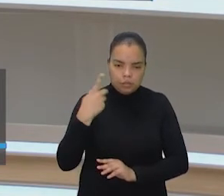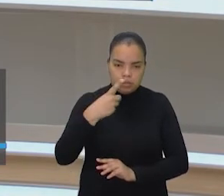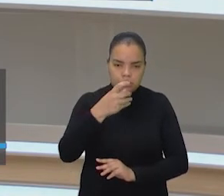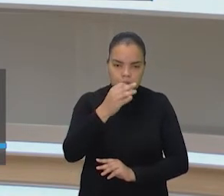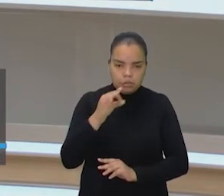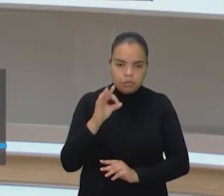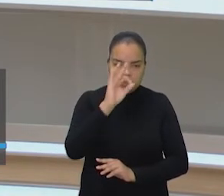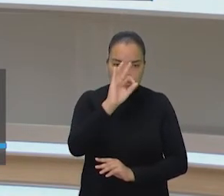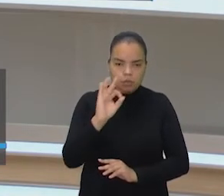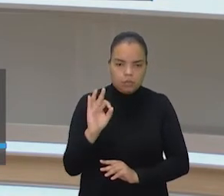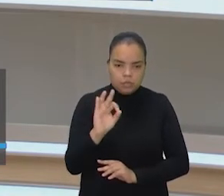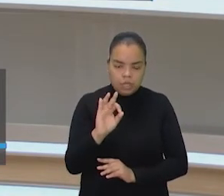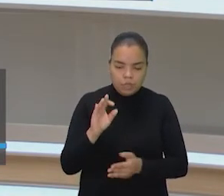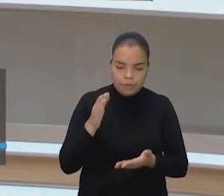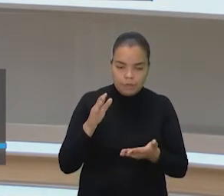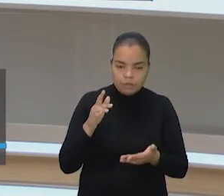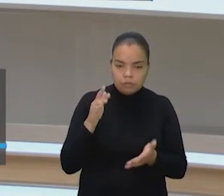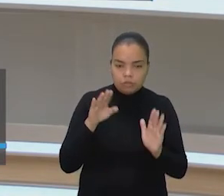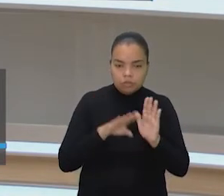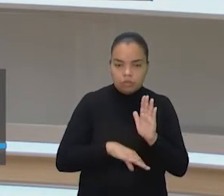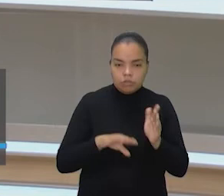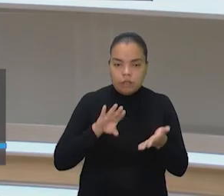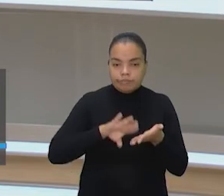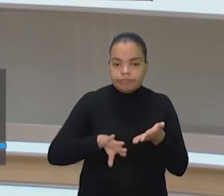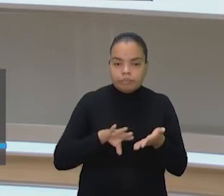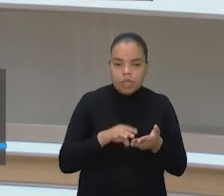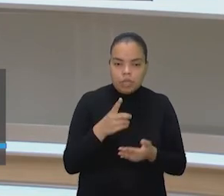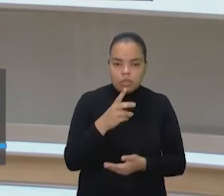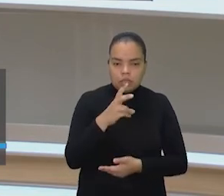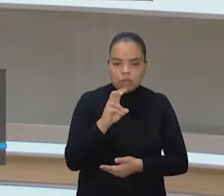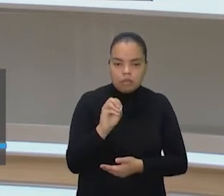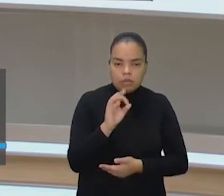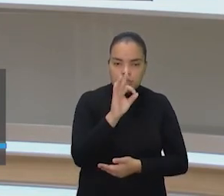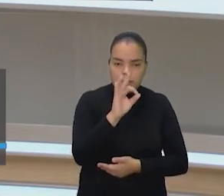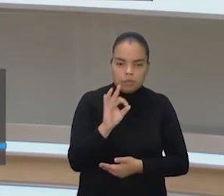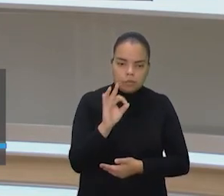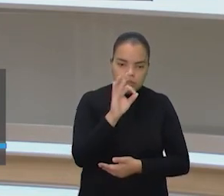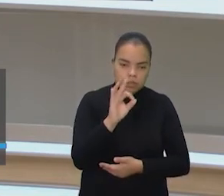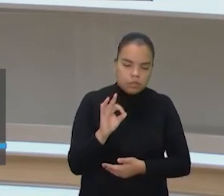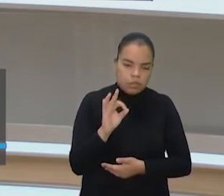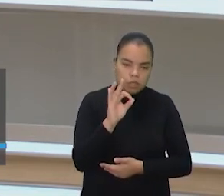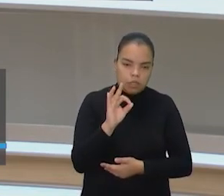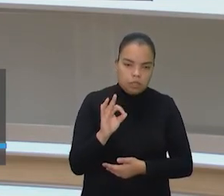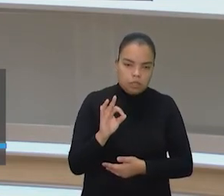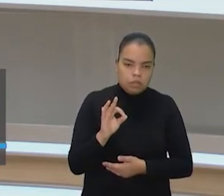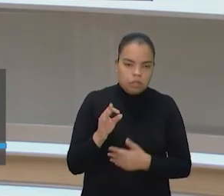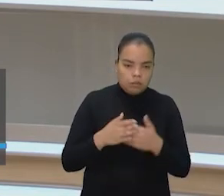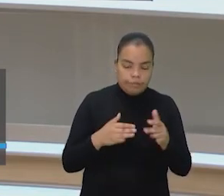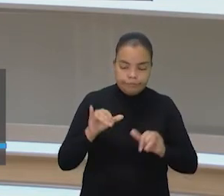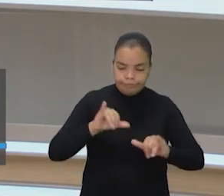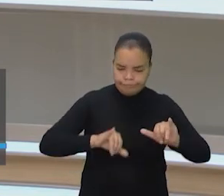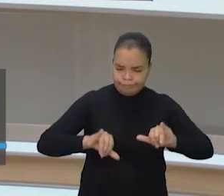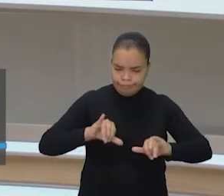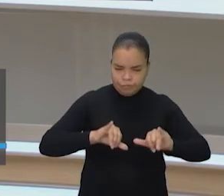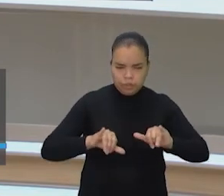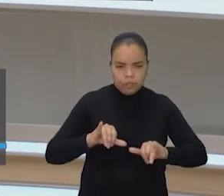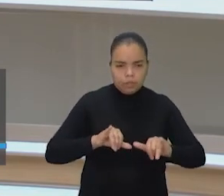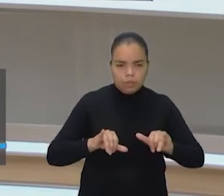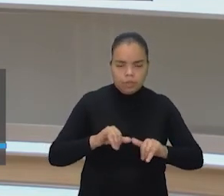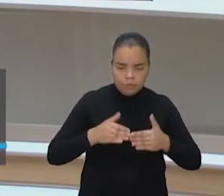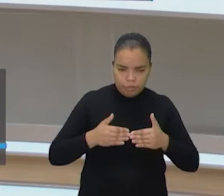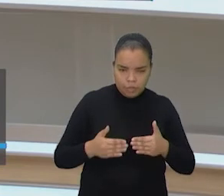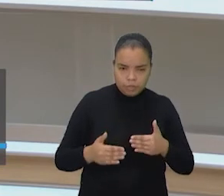50%, vai ficar só 0,5. No caso do decaimento radioativo, de qualquer elemento químico. Sempre que passa o